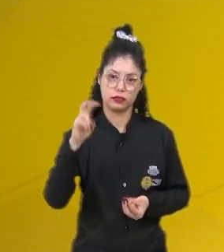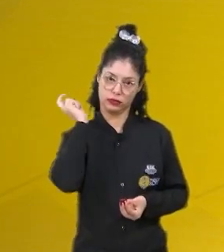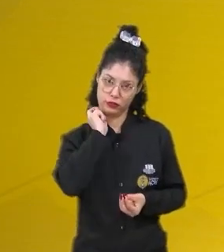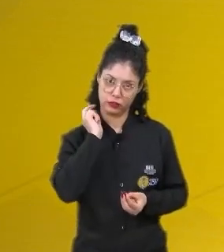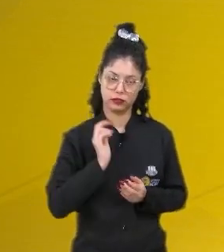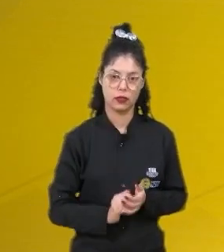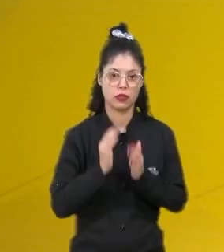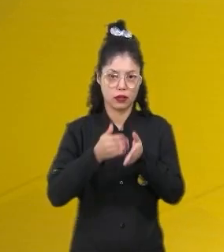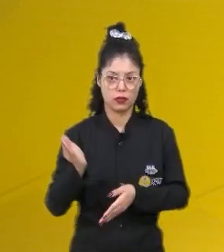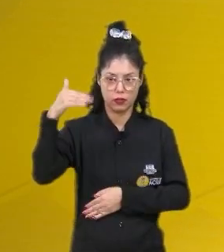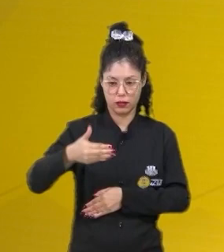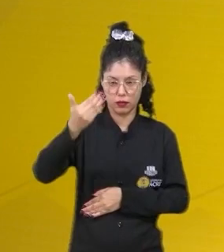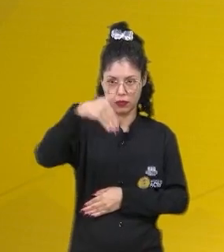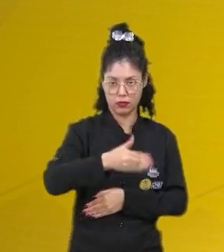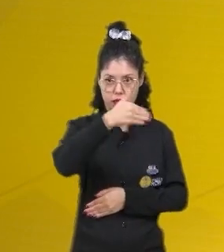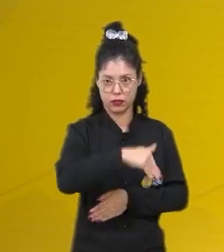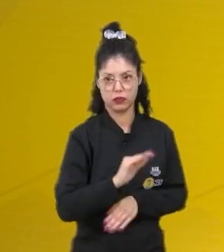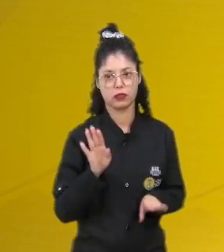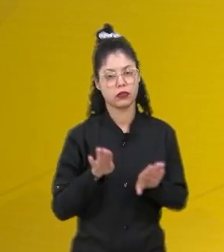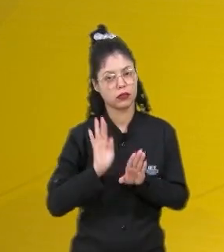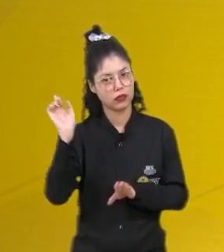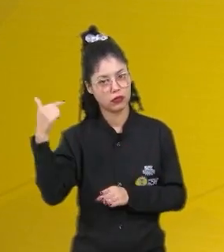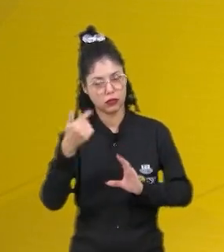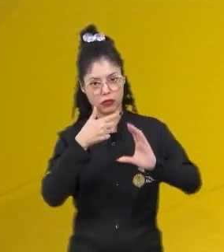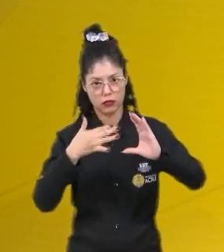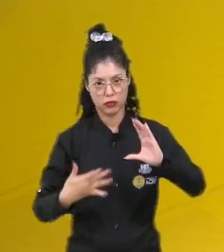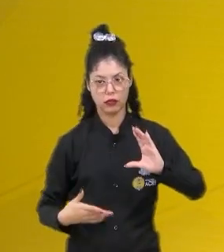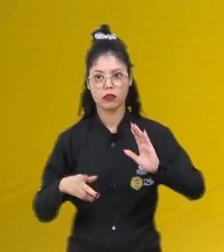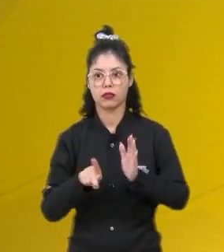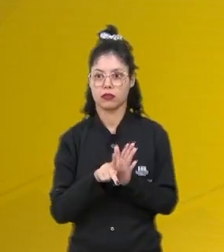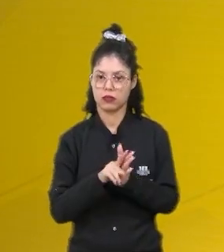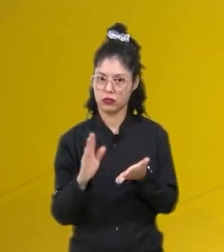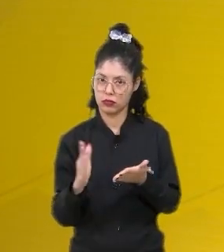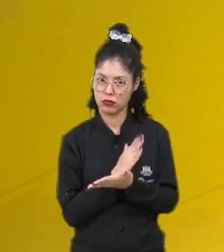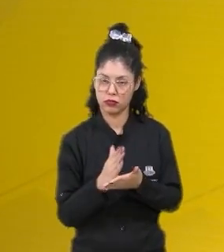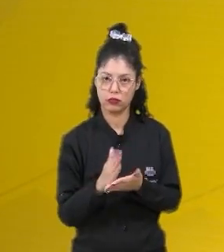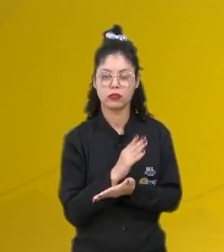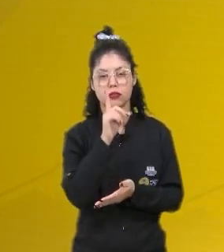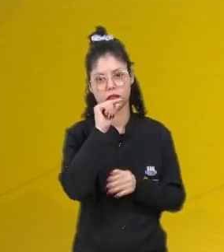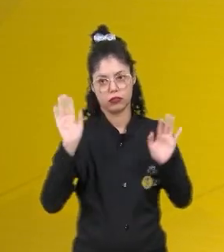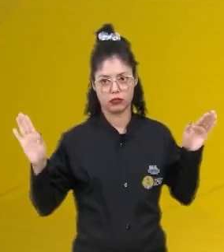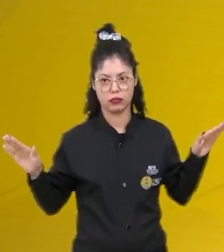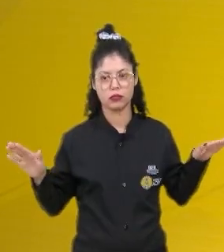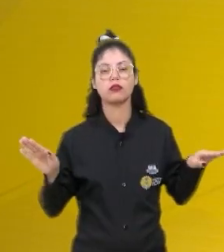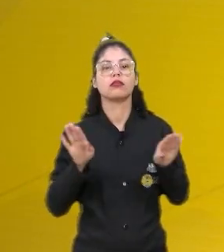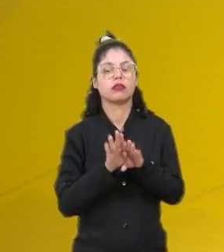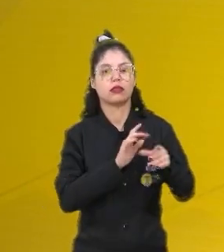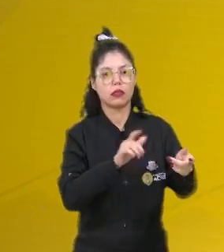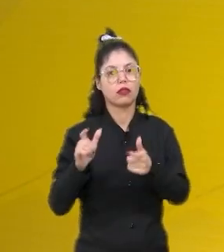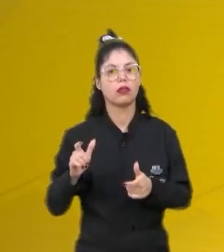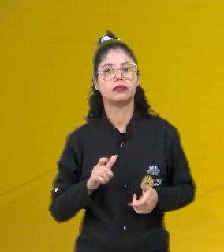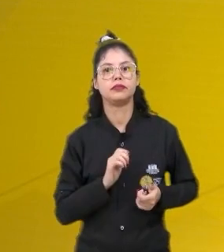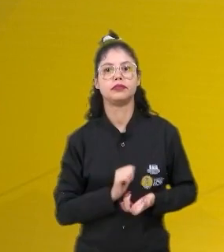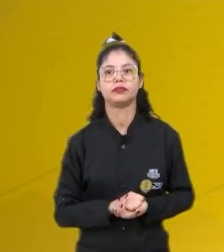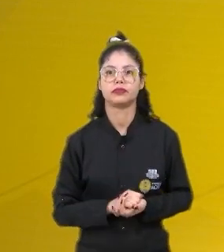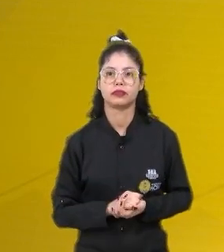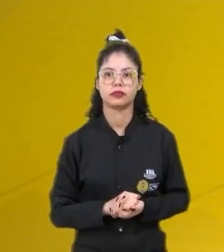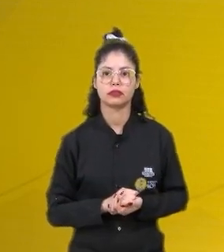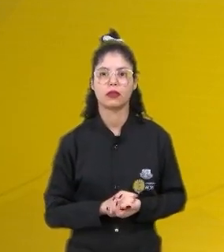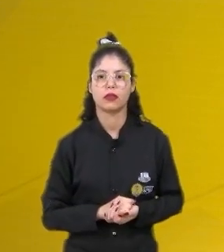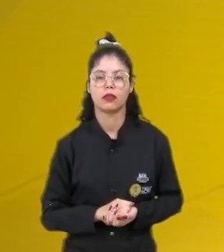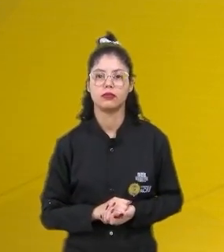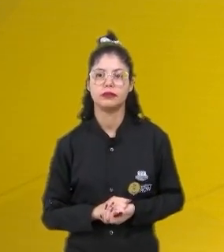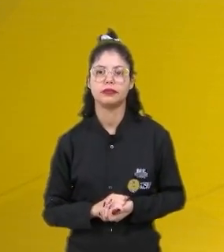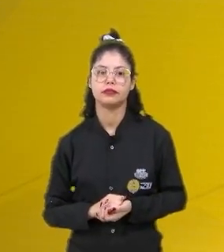os golfinhos e também outras espécies de ave, né? Algumas espécies de ave também utilizam para se localizar. Então, a partir